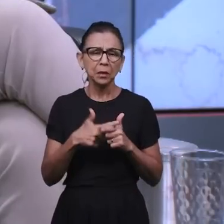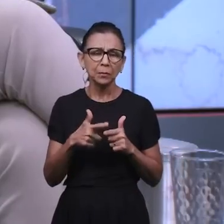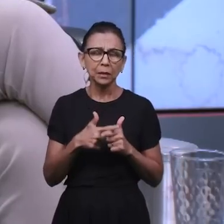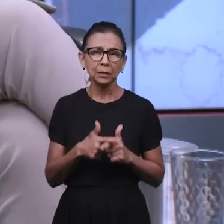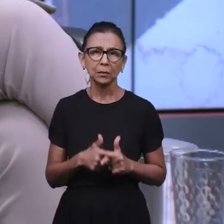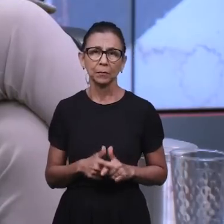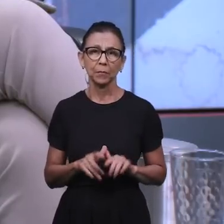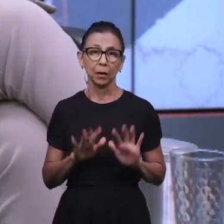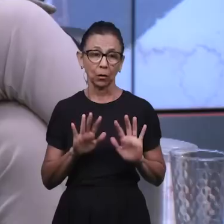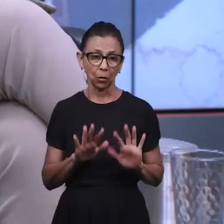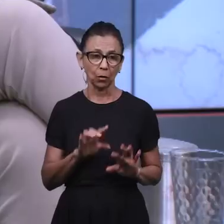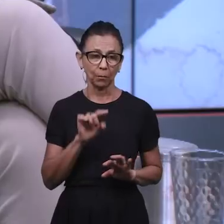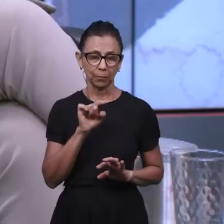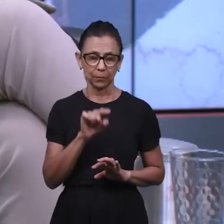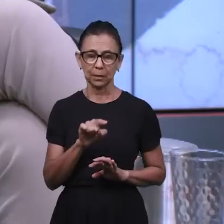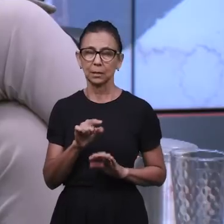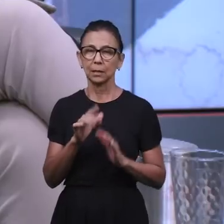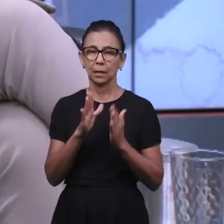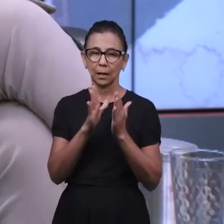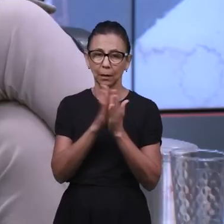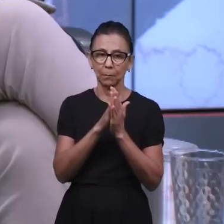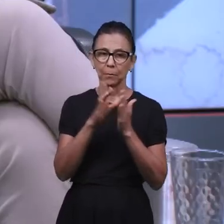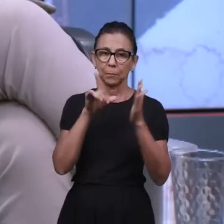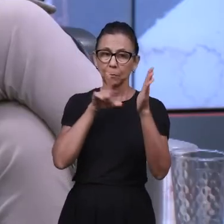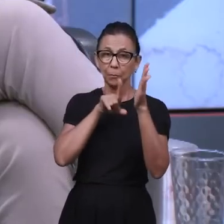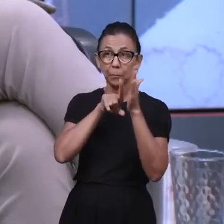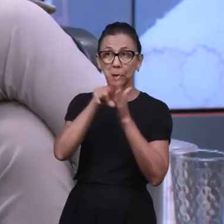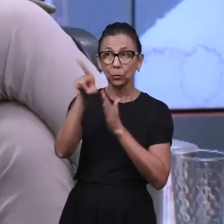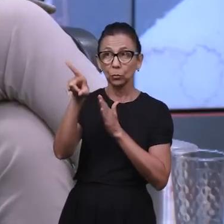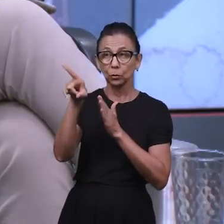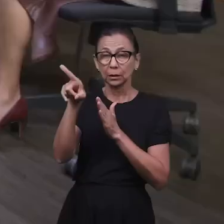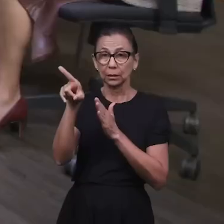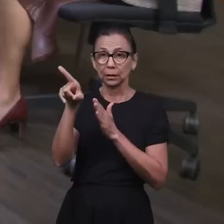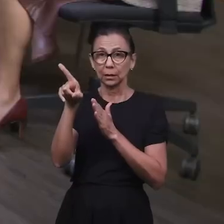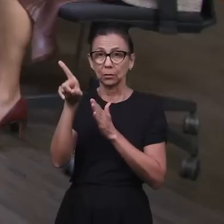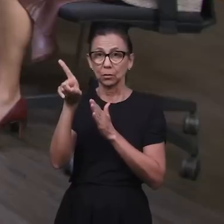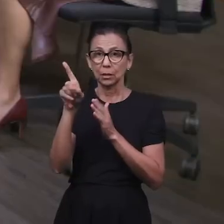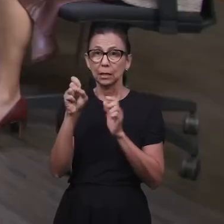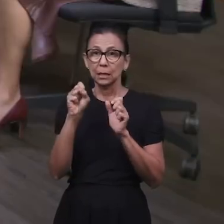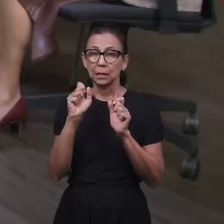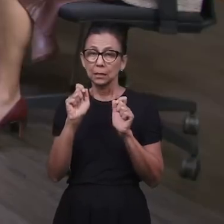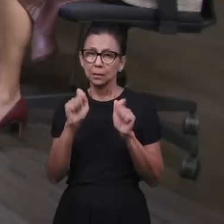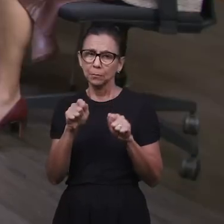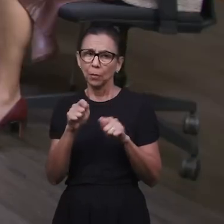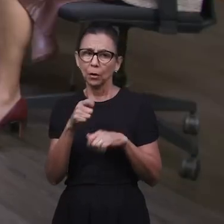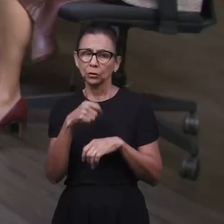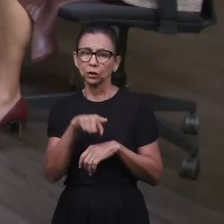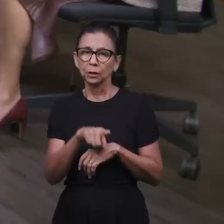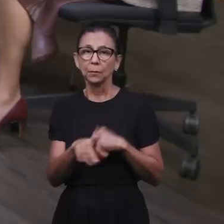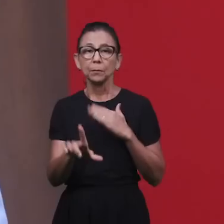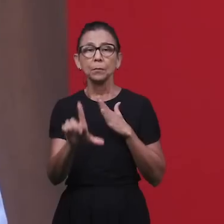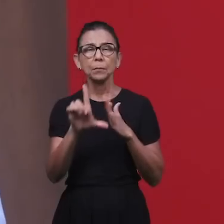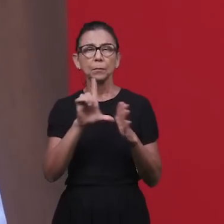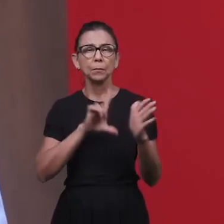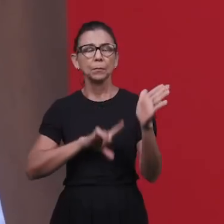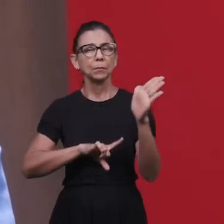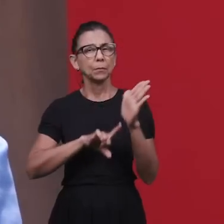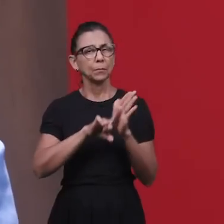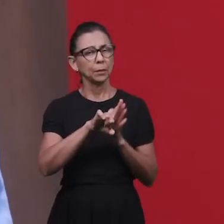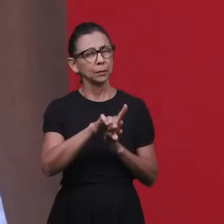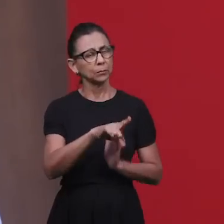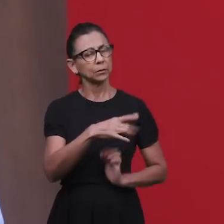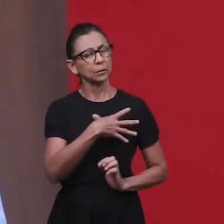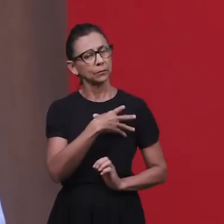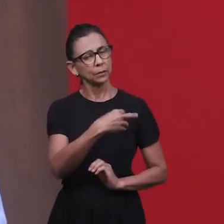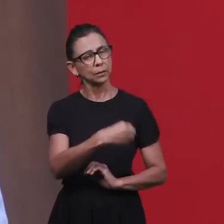você pode ir. Mas antes de você perguntar ao Senhor, eu quero te fazer uma pergunta. Lá